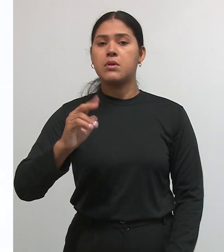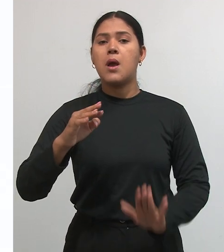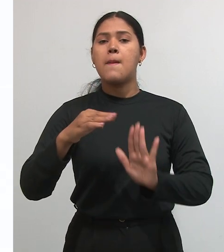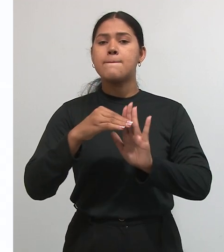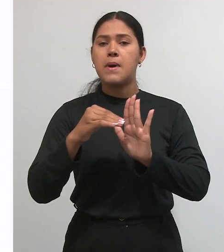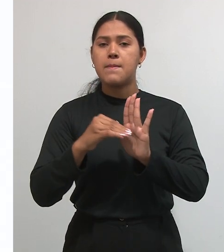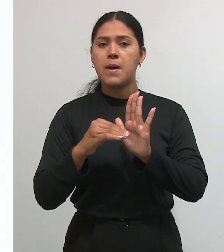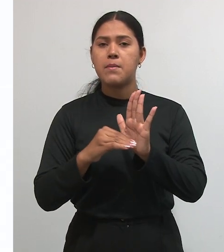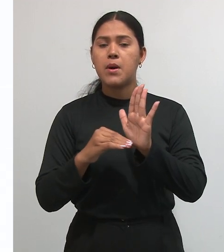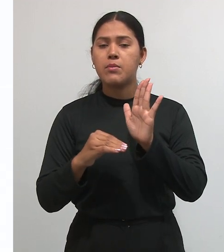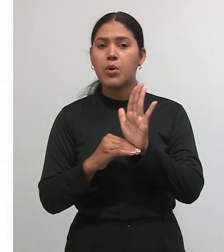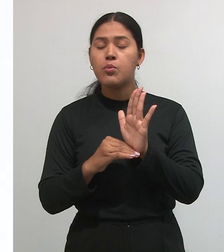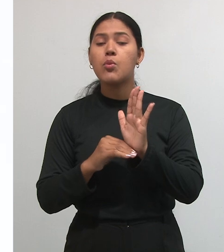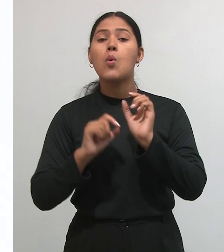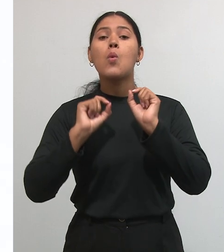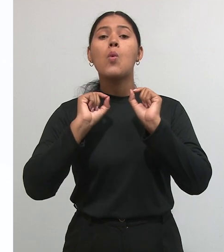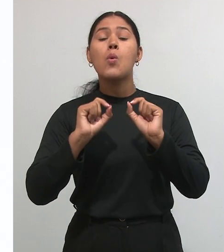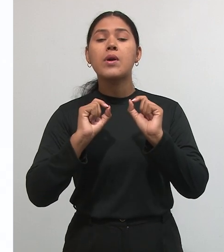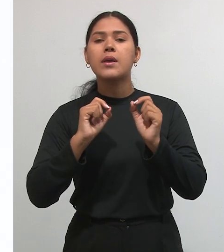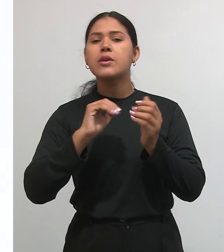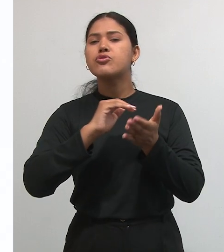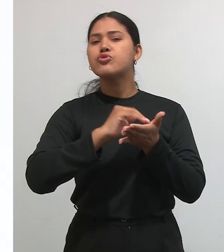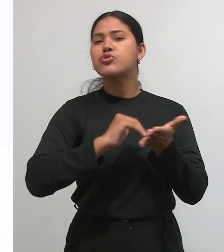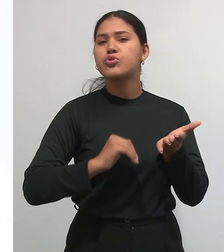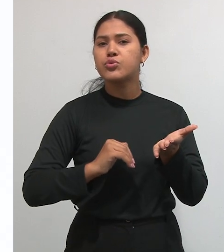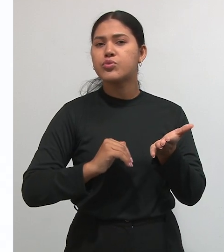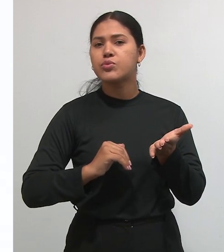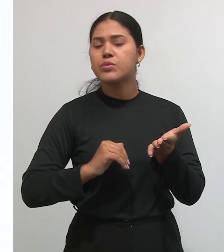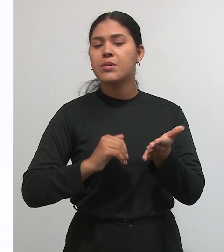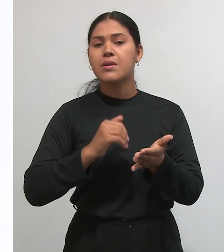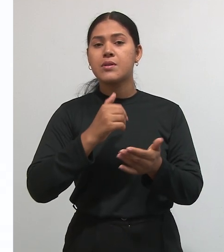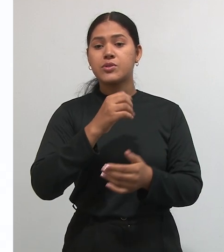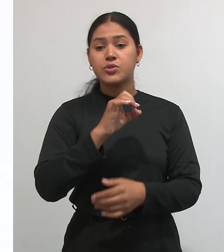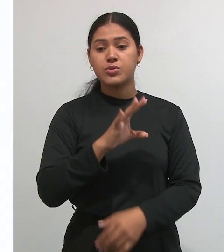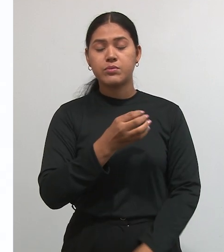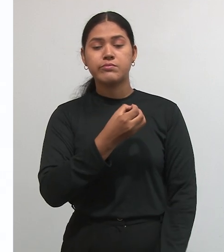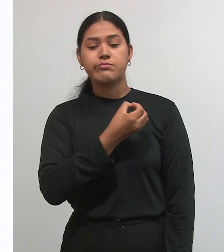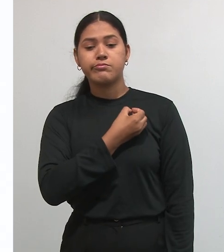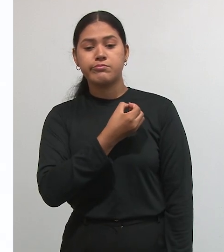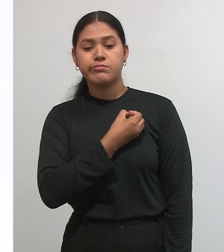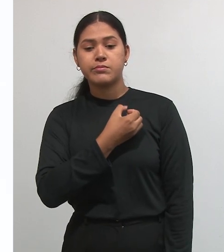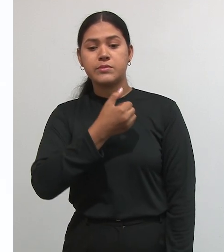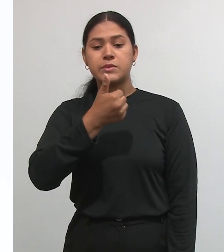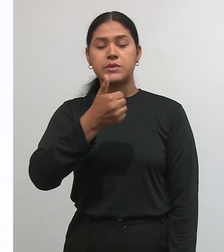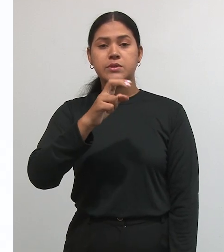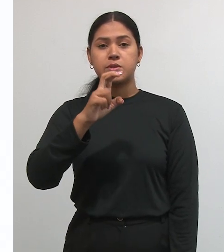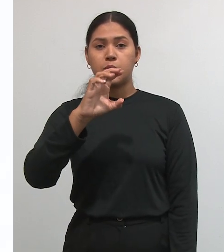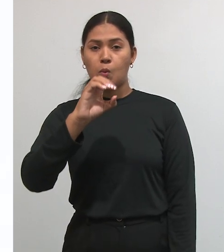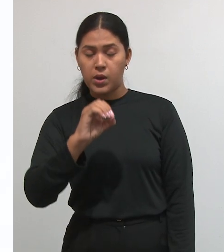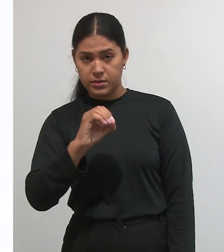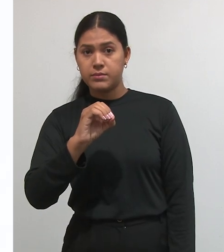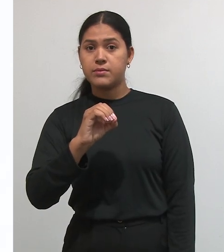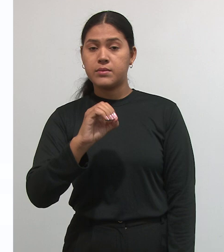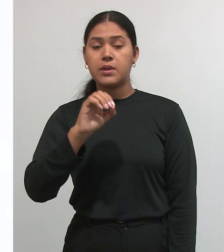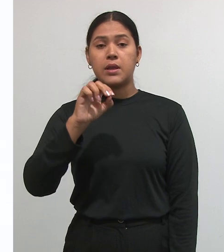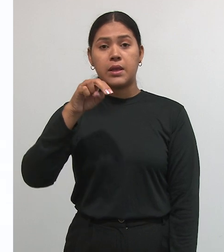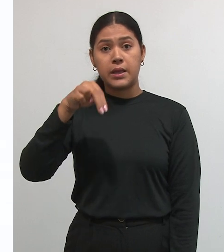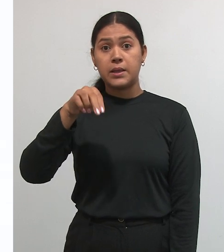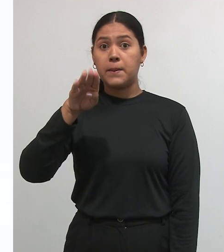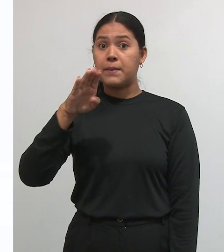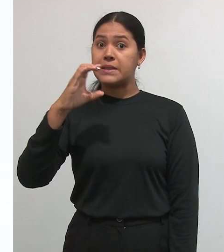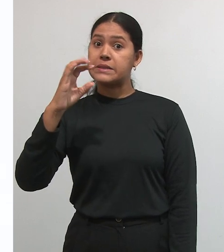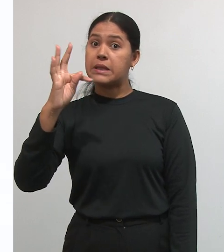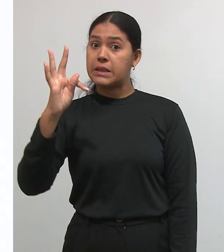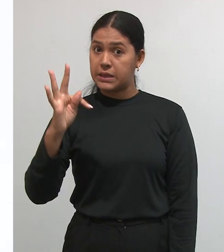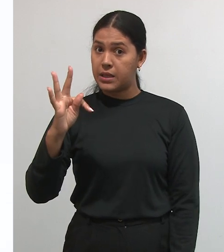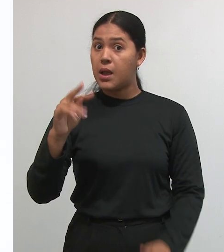mas esses princípios foram revogados apenas a legislação lá 750, só que a NBCT lá, a